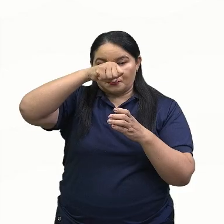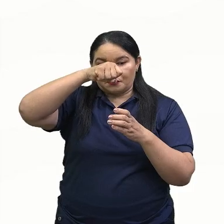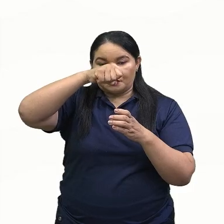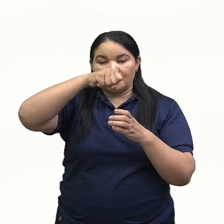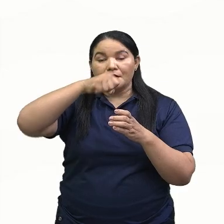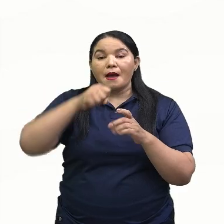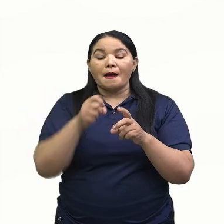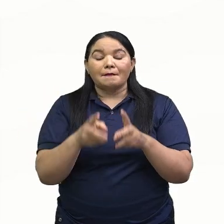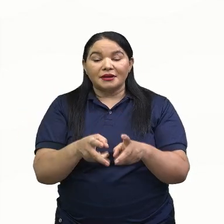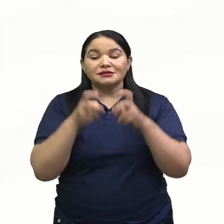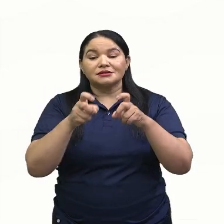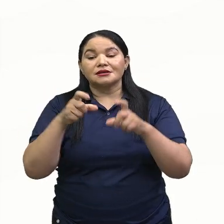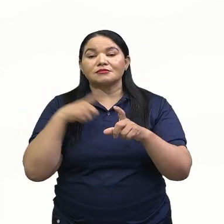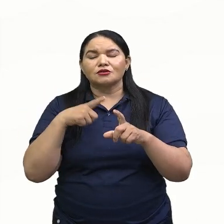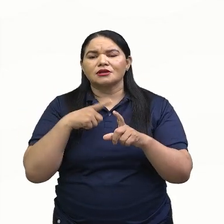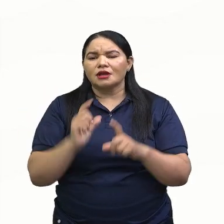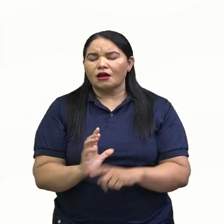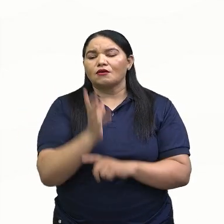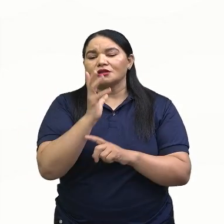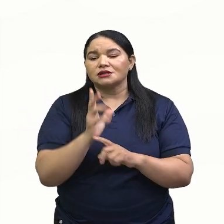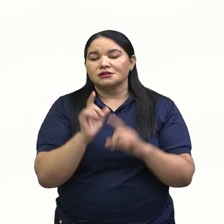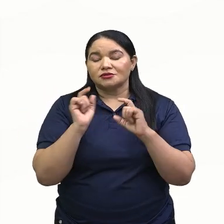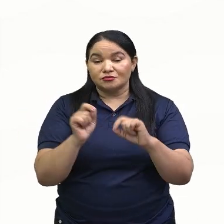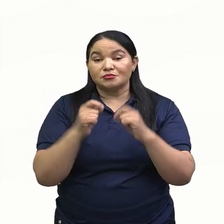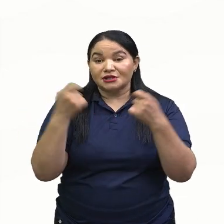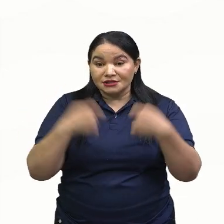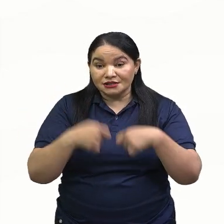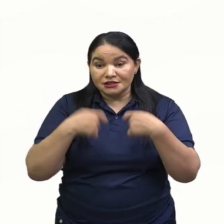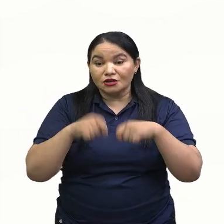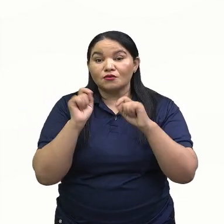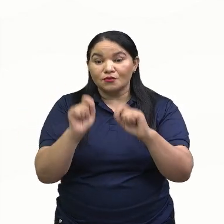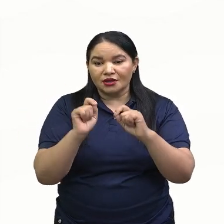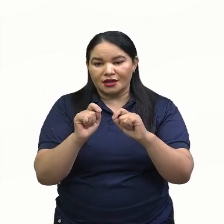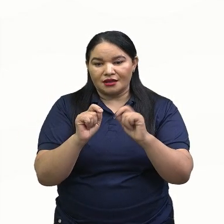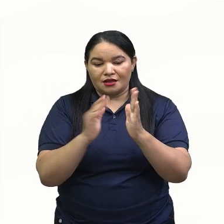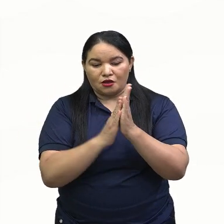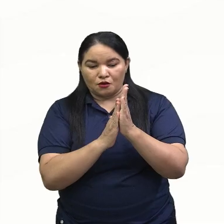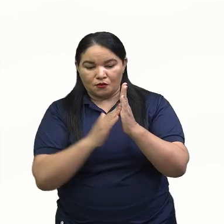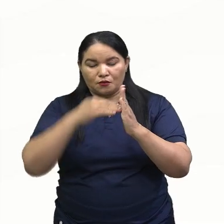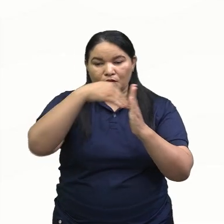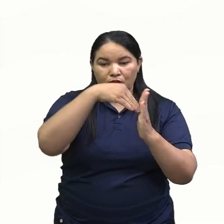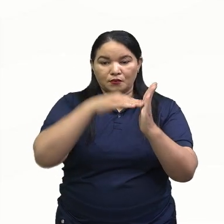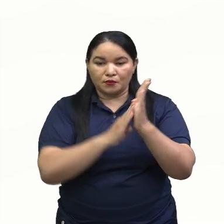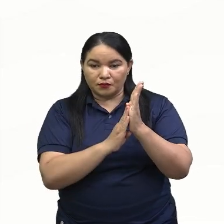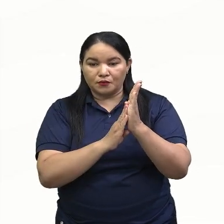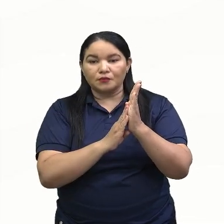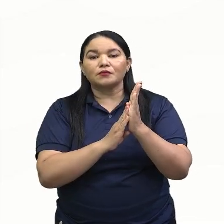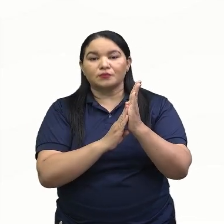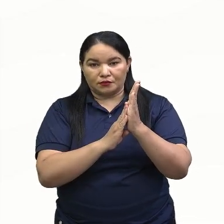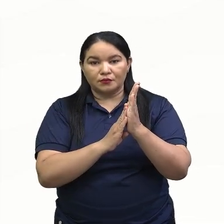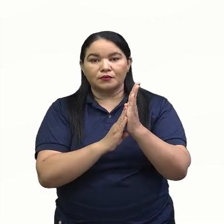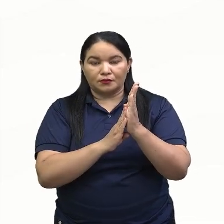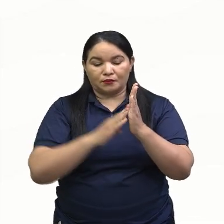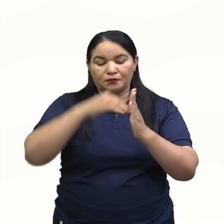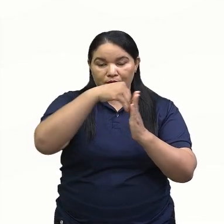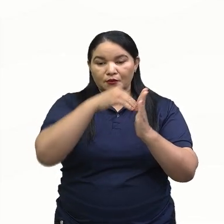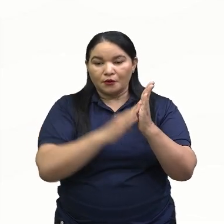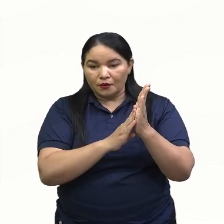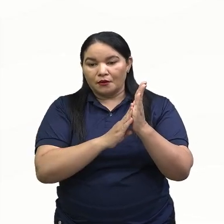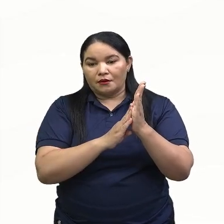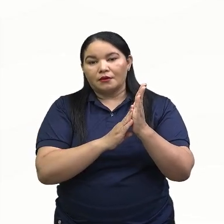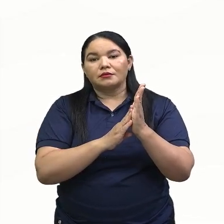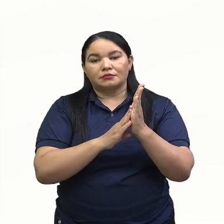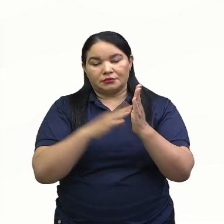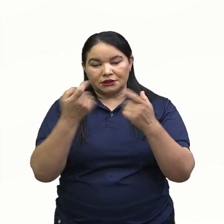aí que para ocorrer isto, eu preciso ter essa chave. A chave que liga ou desliga.